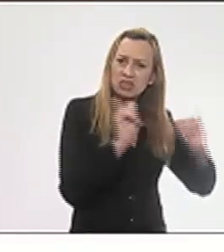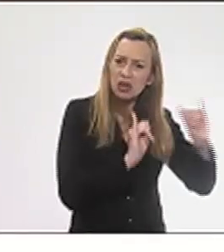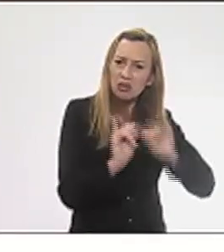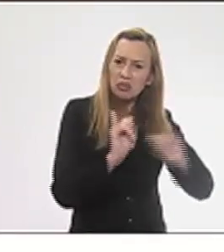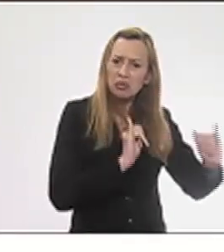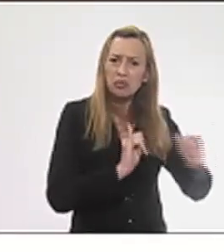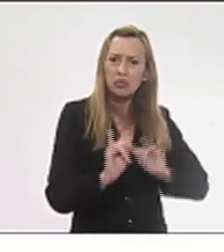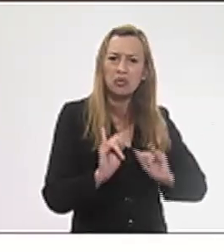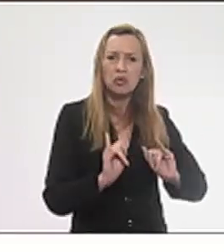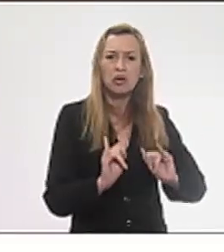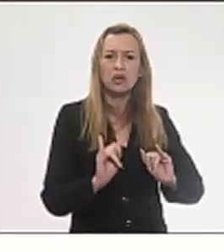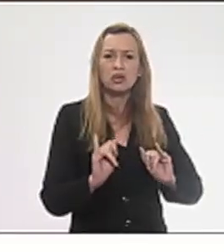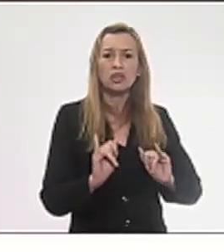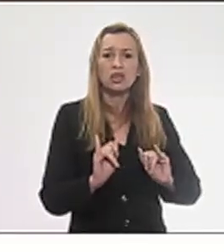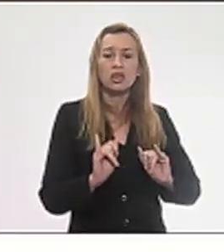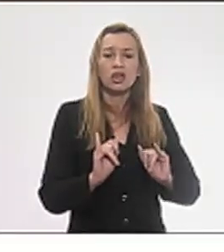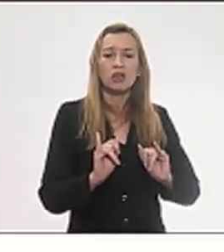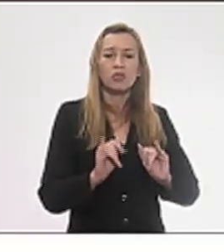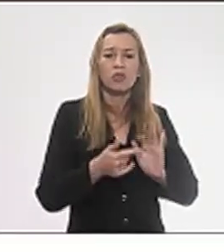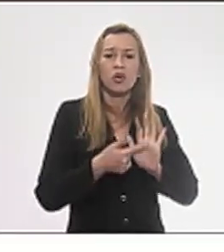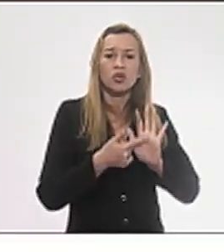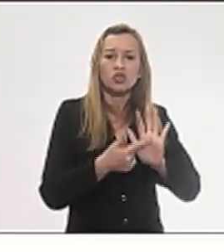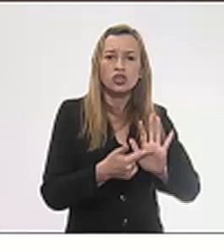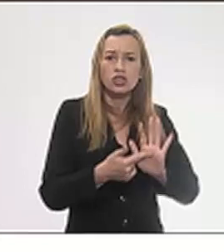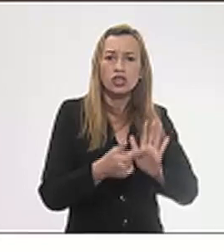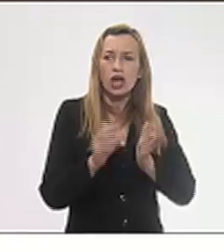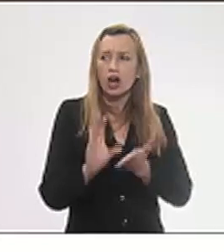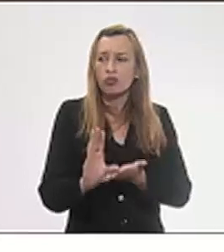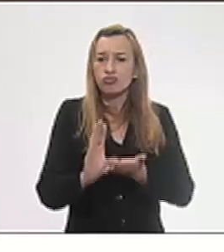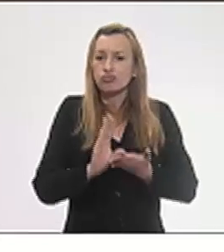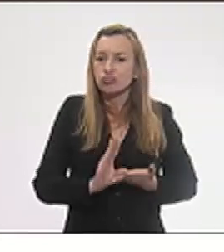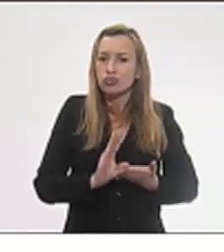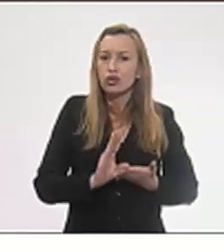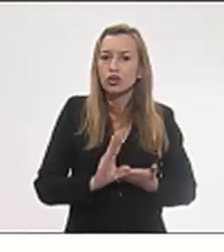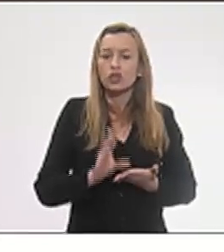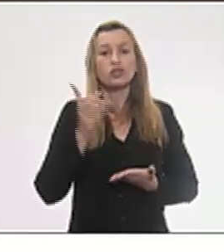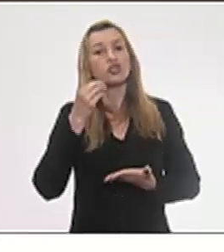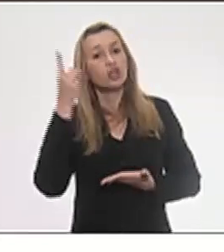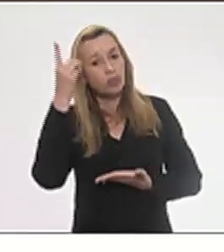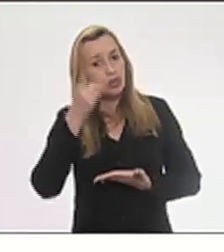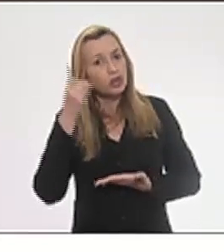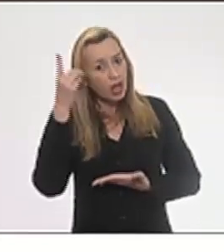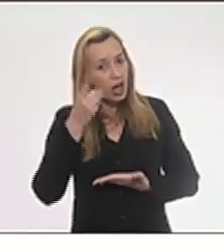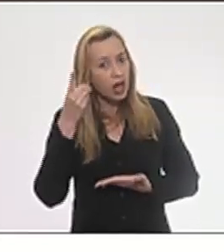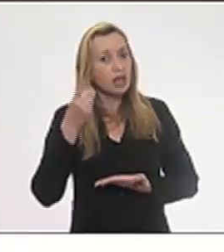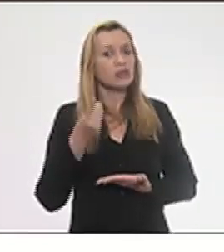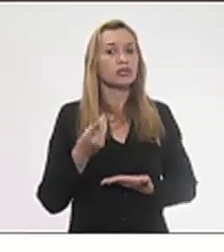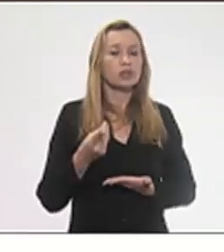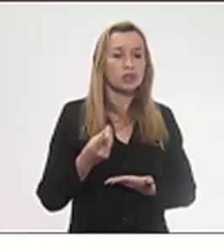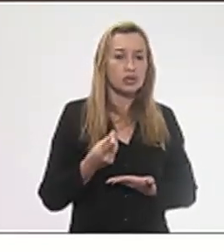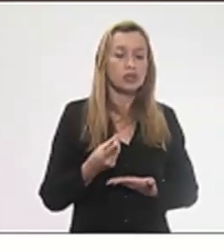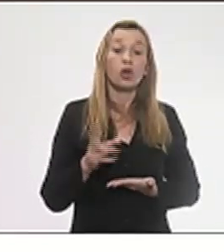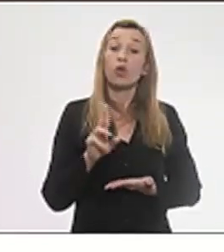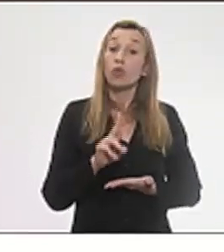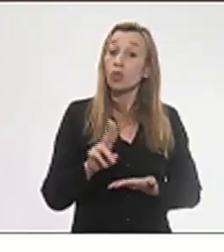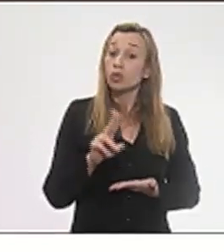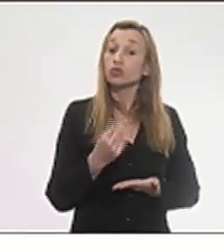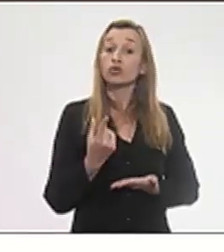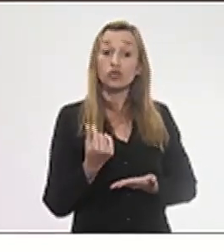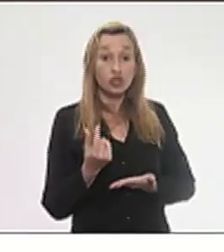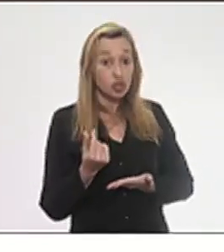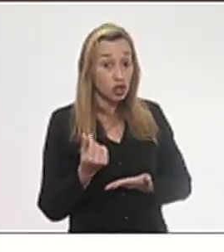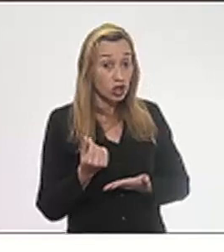sobre a transparência dos gastos que os parlamentares, eles realizam as